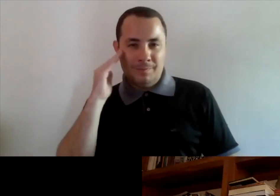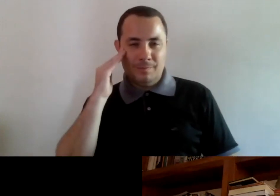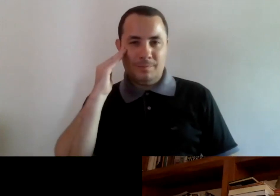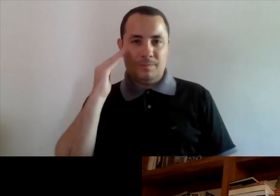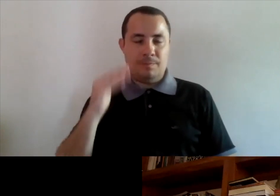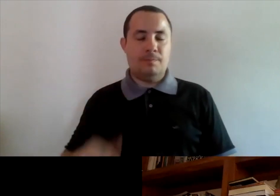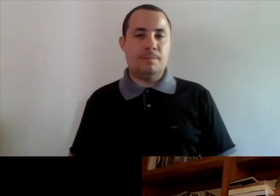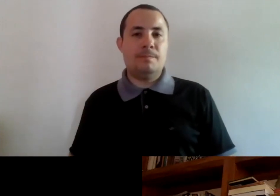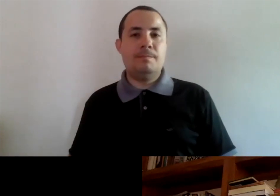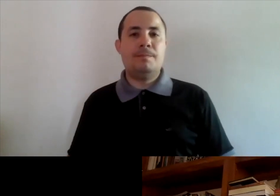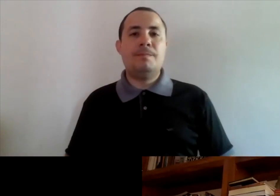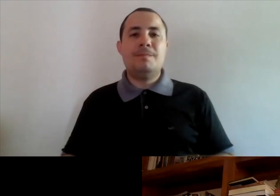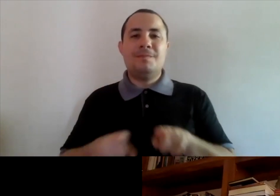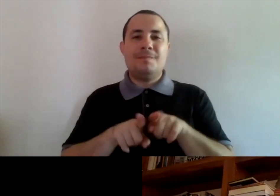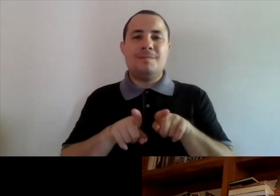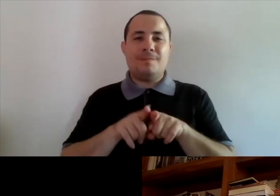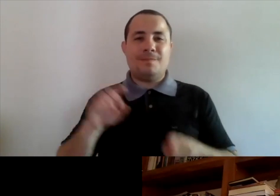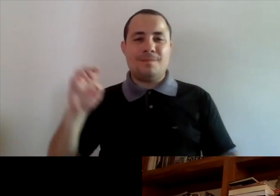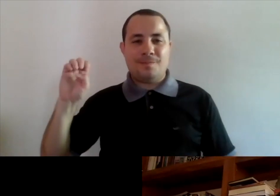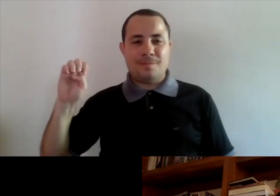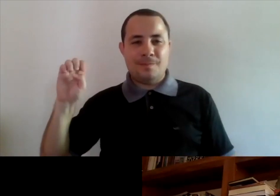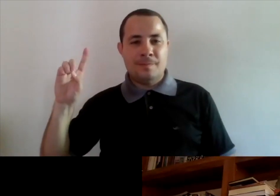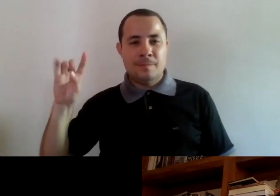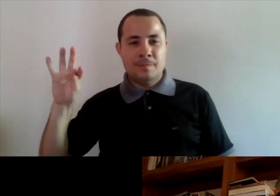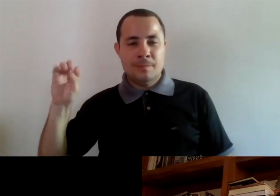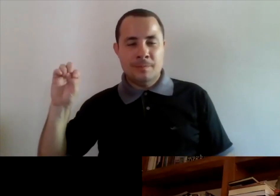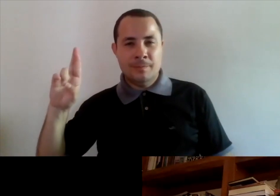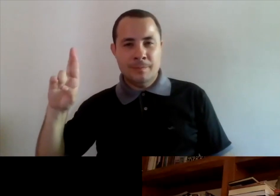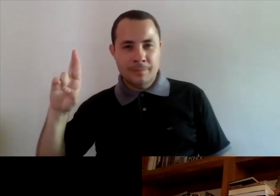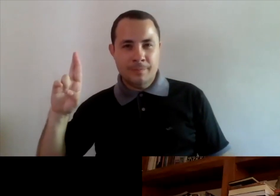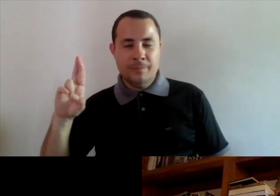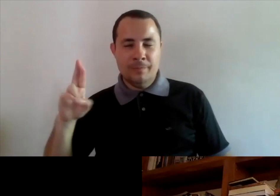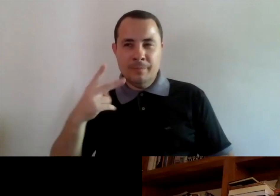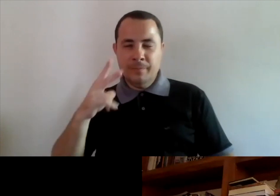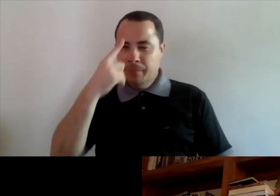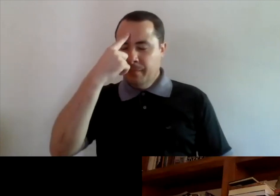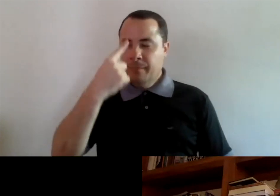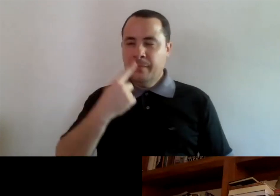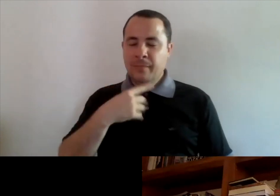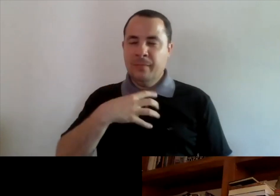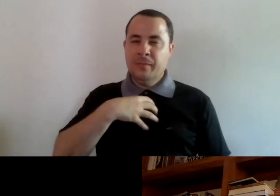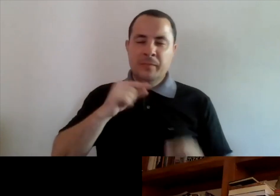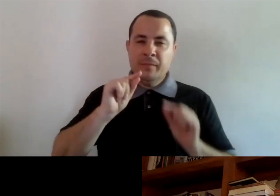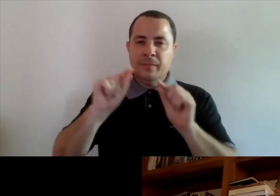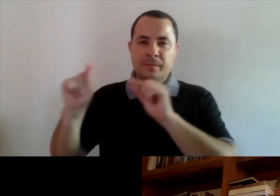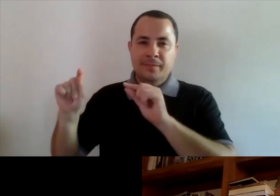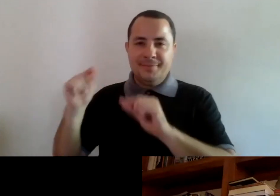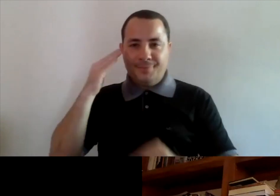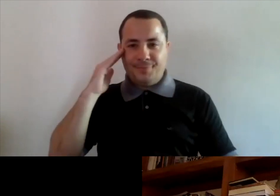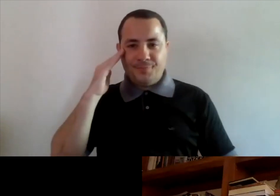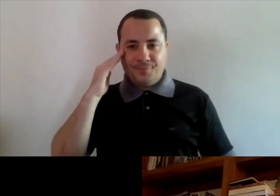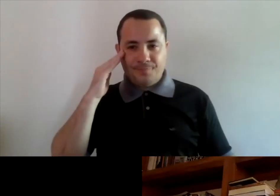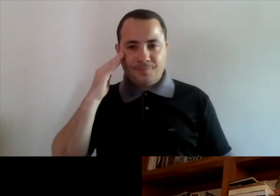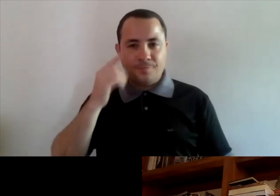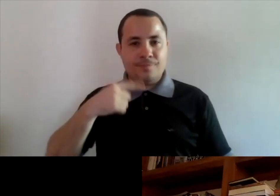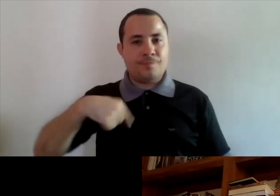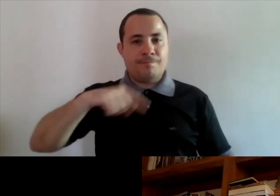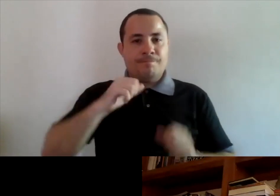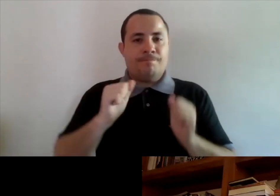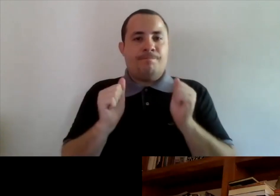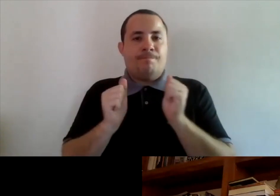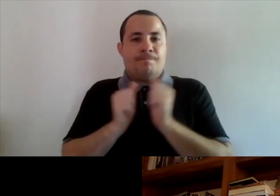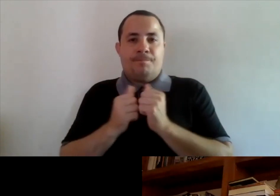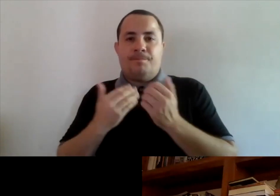dos editores, né, dos diferentes perfis dos editores nesse momento. Então, nós vamos fazer esse passeio junto com vocês